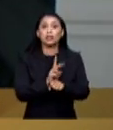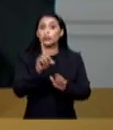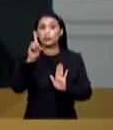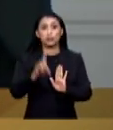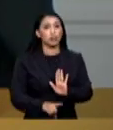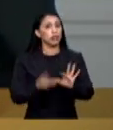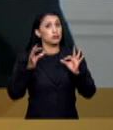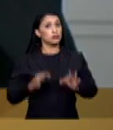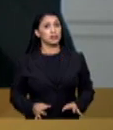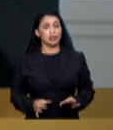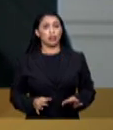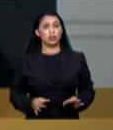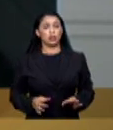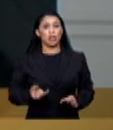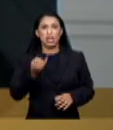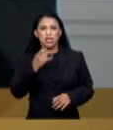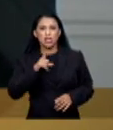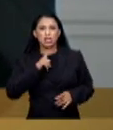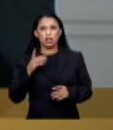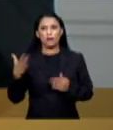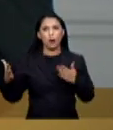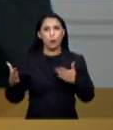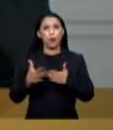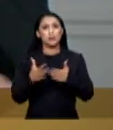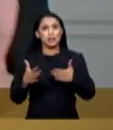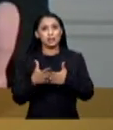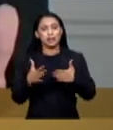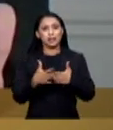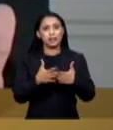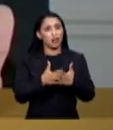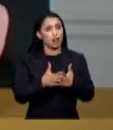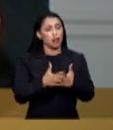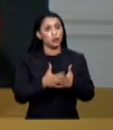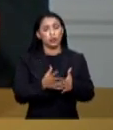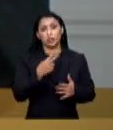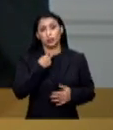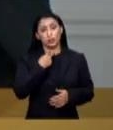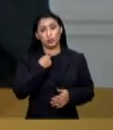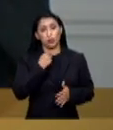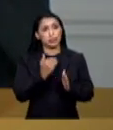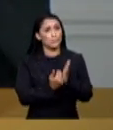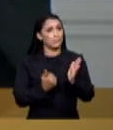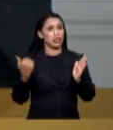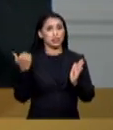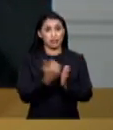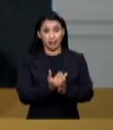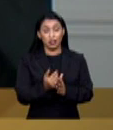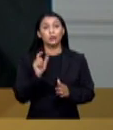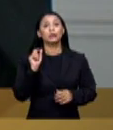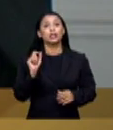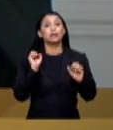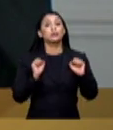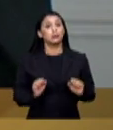certo. Um obstáculo que se coloque aqui, intransponível, simplesmente pode